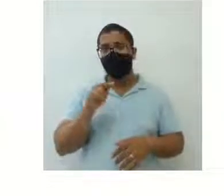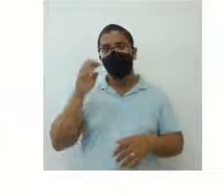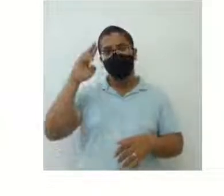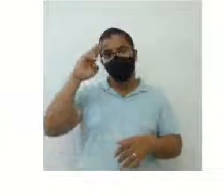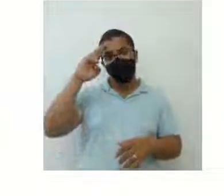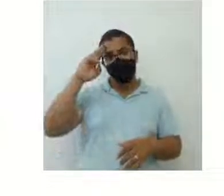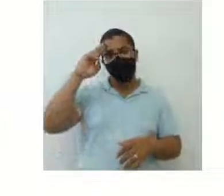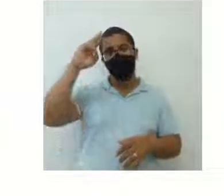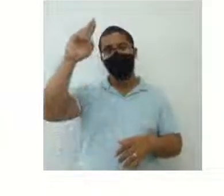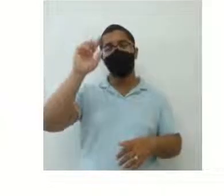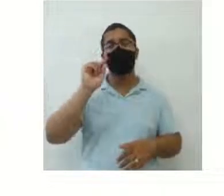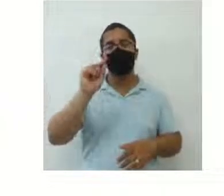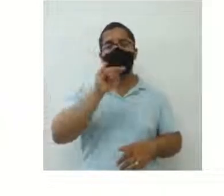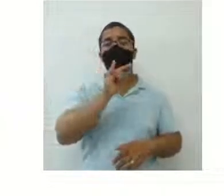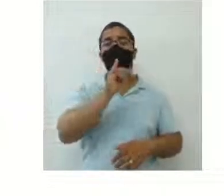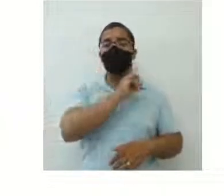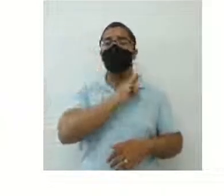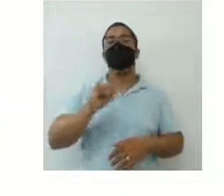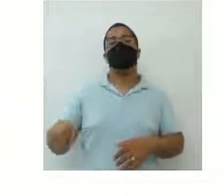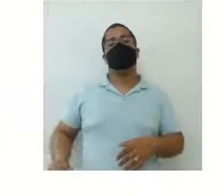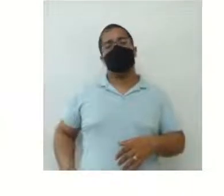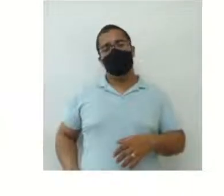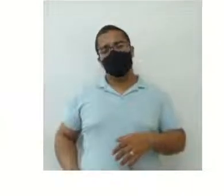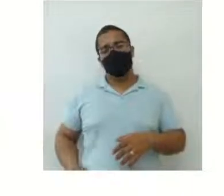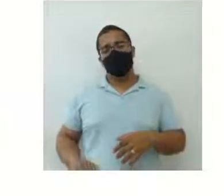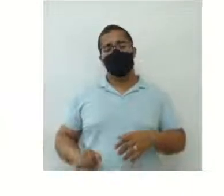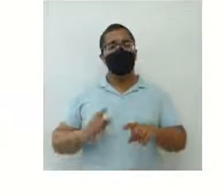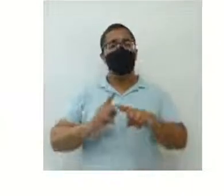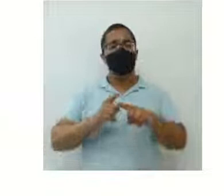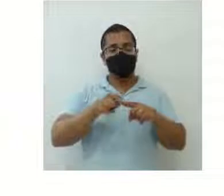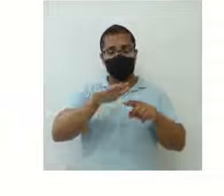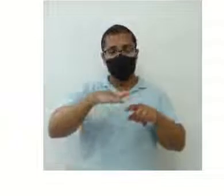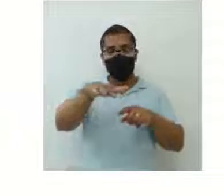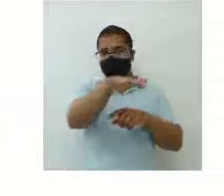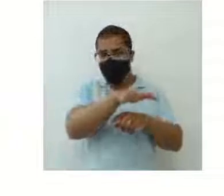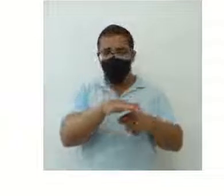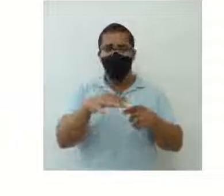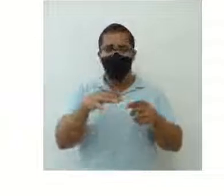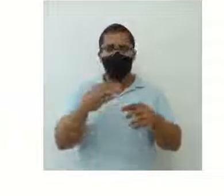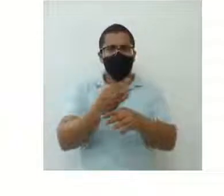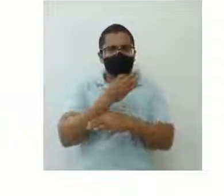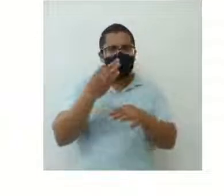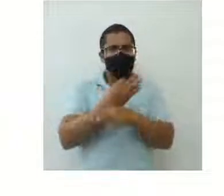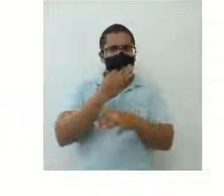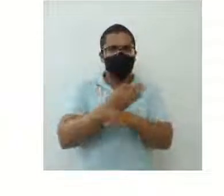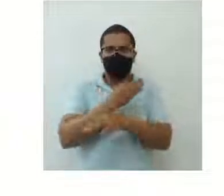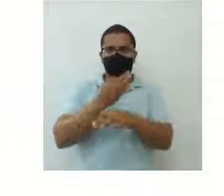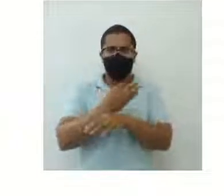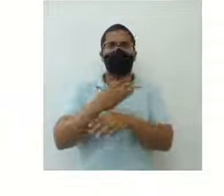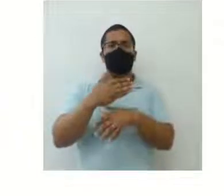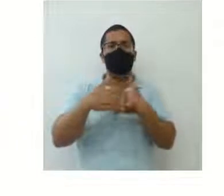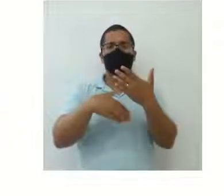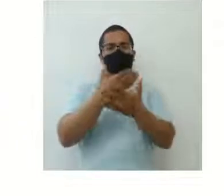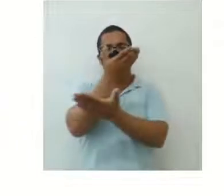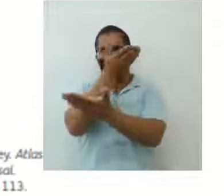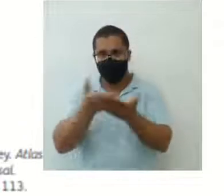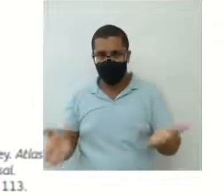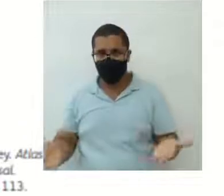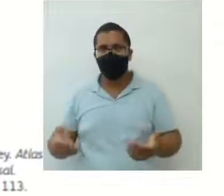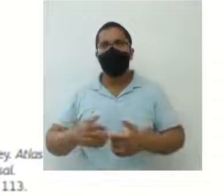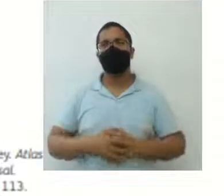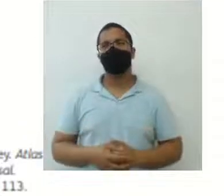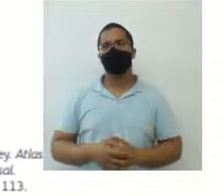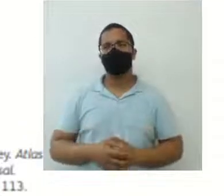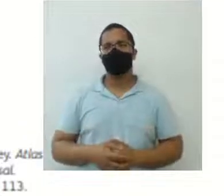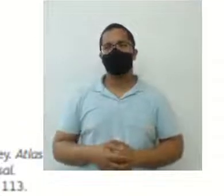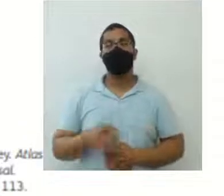politicamente ao Império Britânico, né? Então a Índia sofreu forte dominação, né, do Império Britânico, né? Então aí vocês